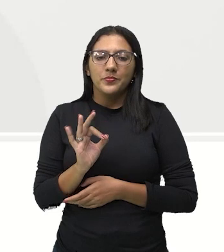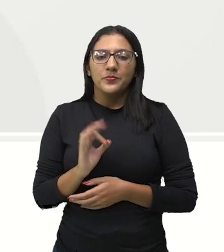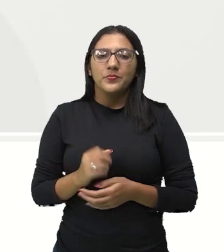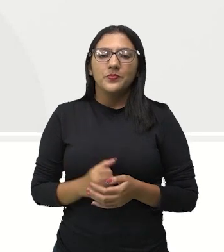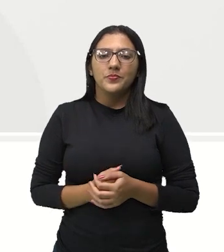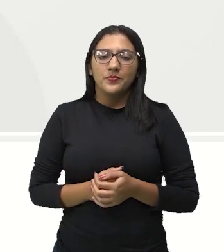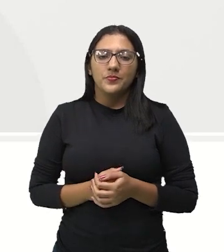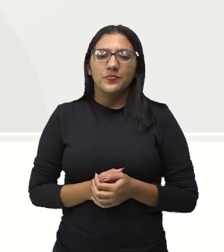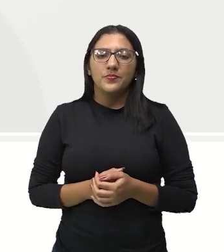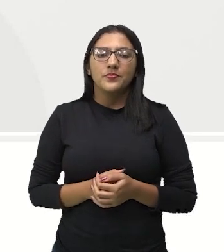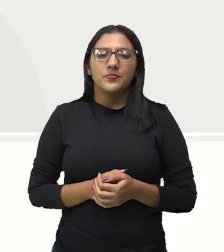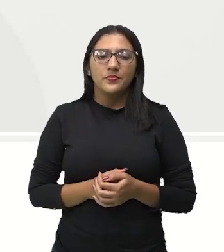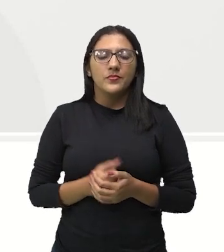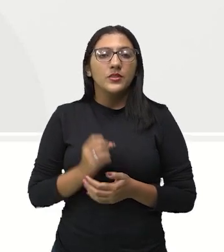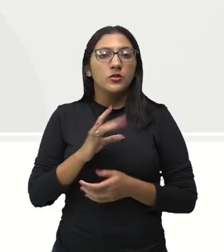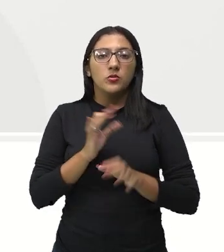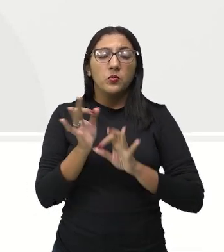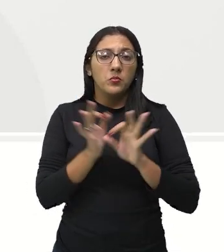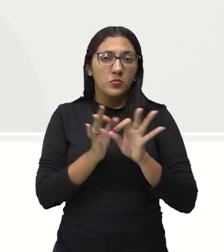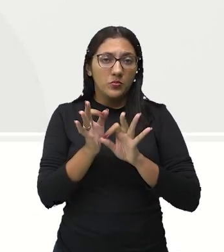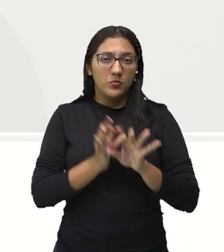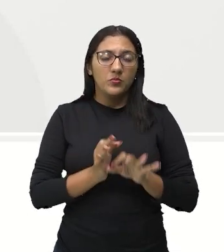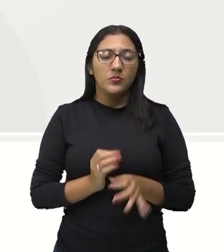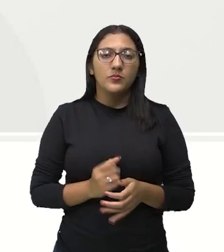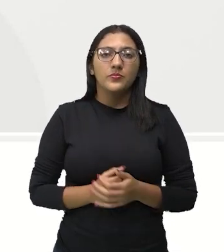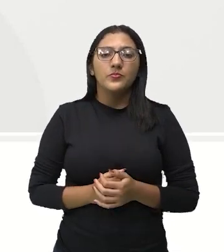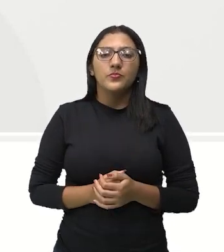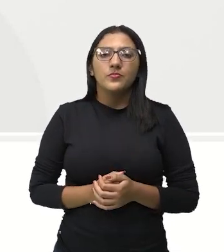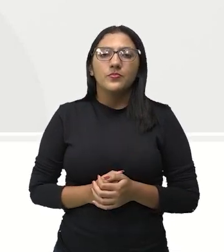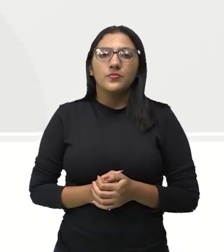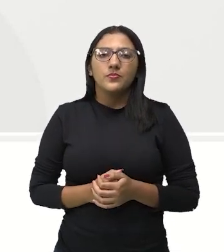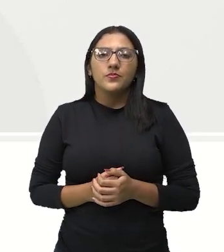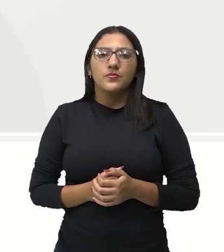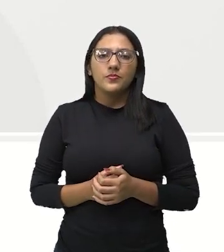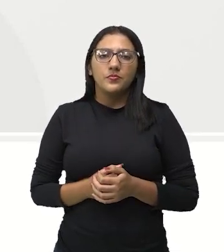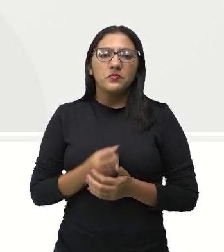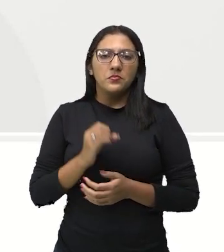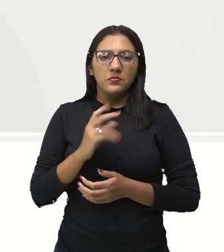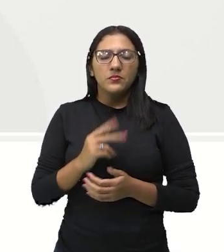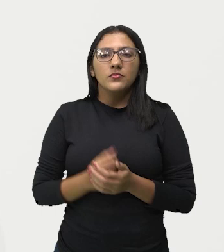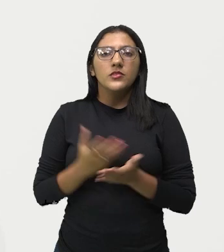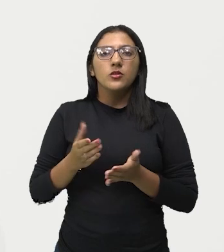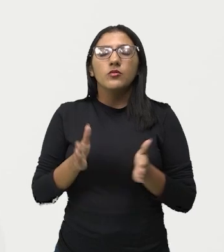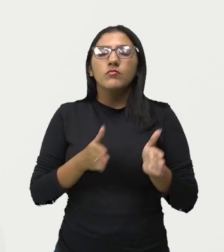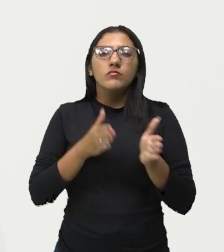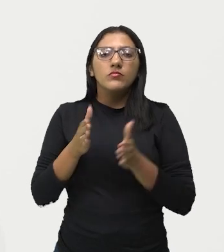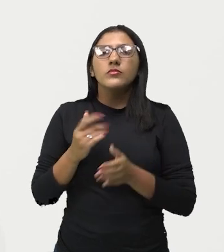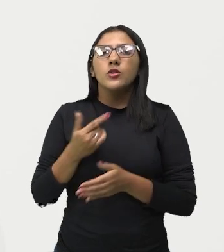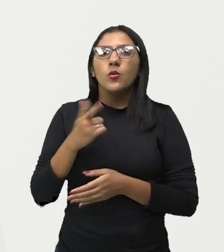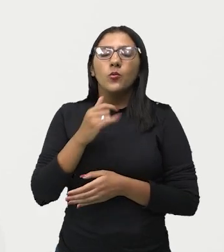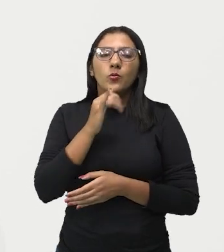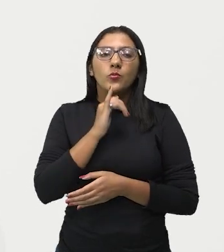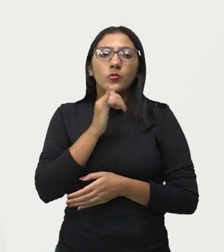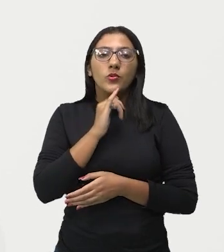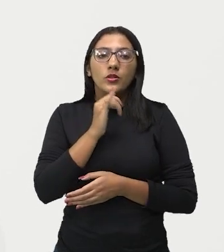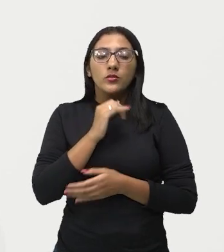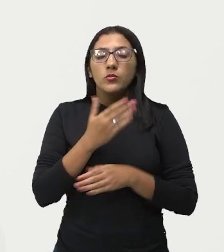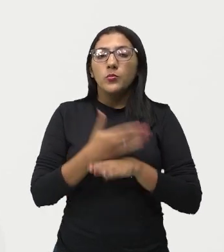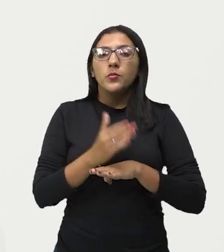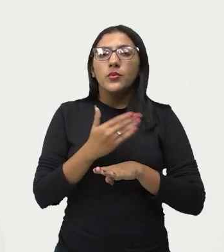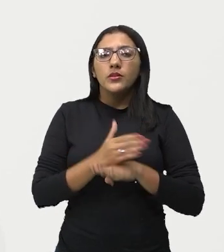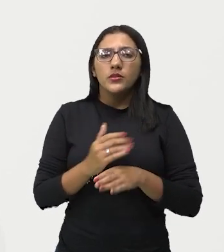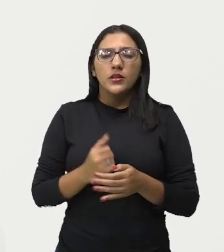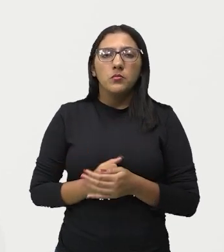R$ 225. Pronto, aqui é o desconto, beleza? Ok, vamos então agora ver uma questão sobre